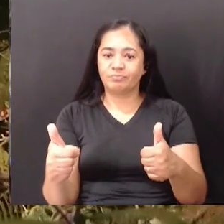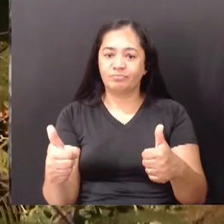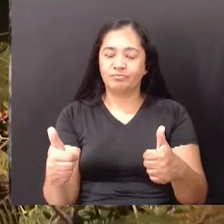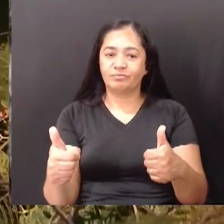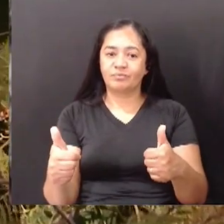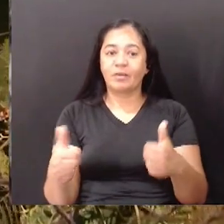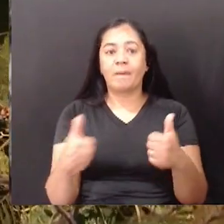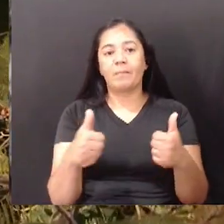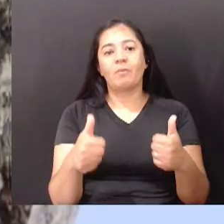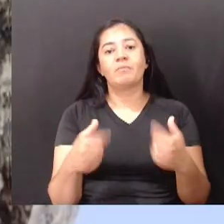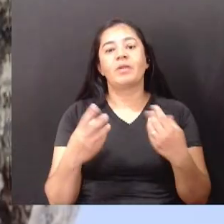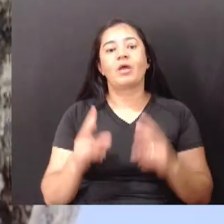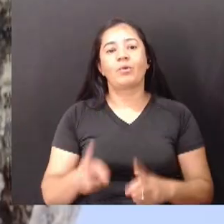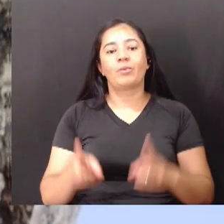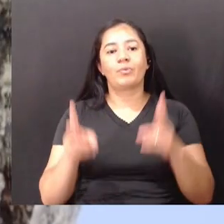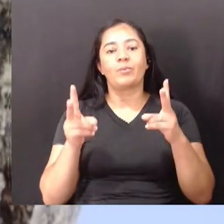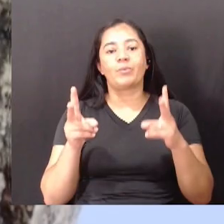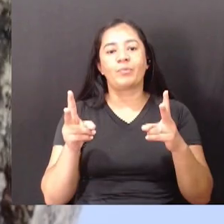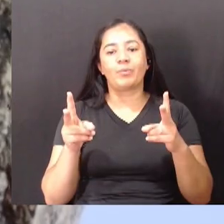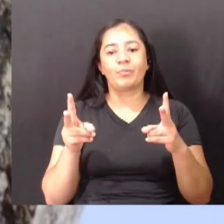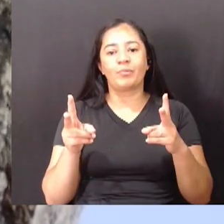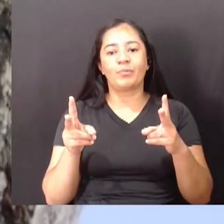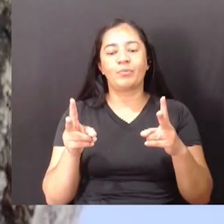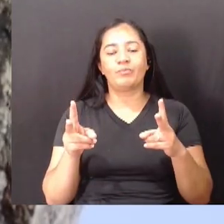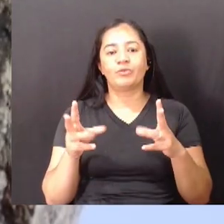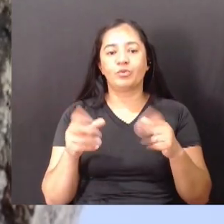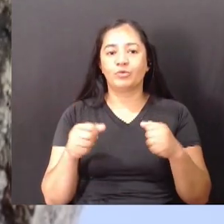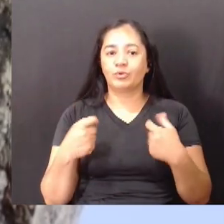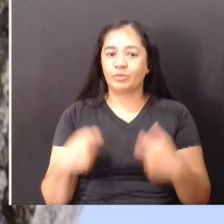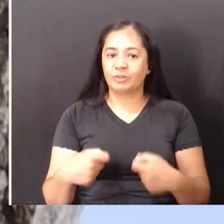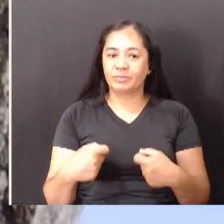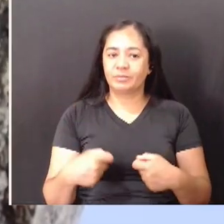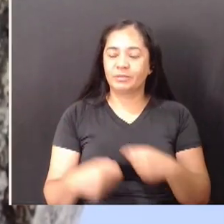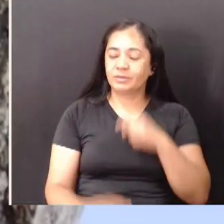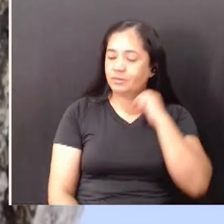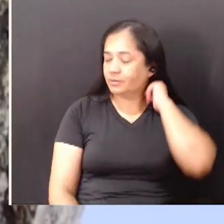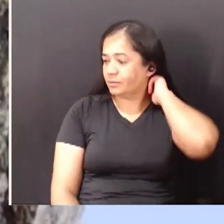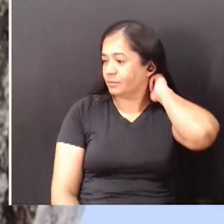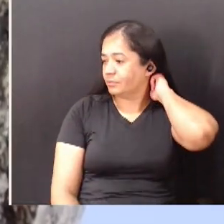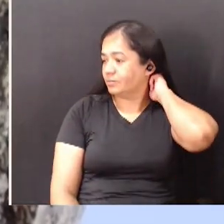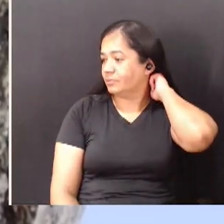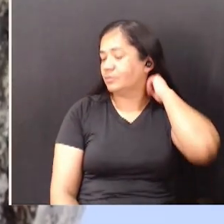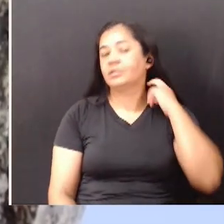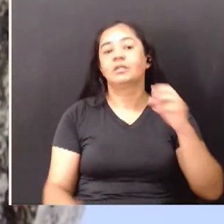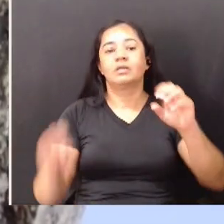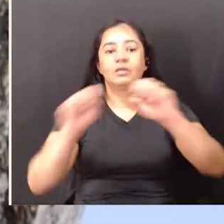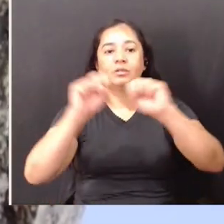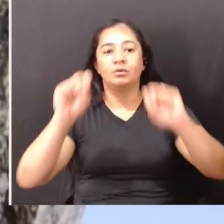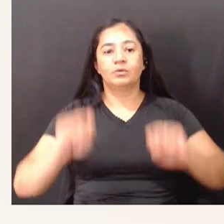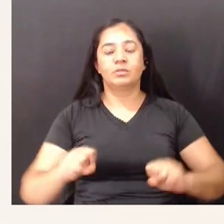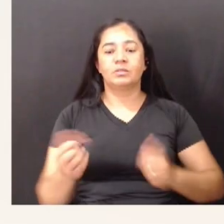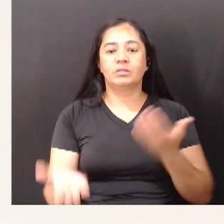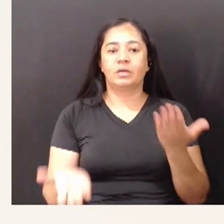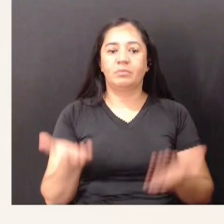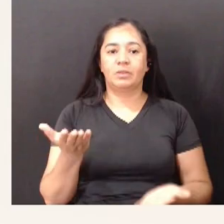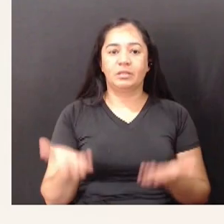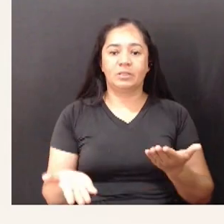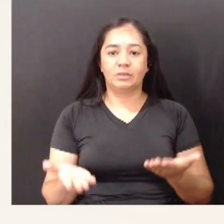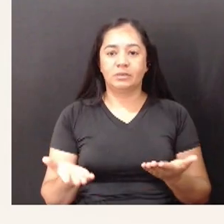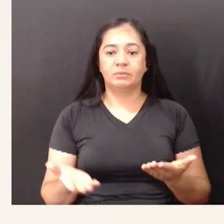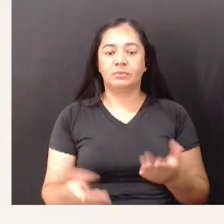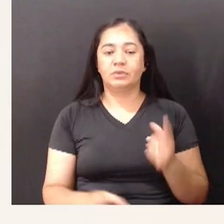sendo o suficiente para manter aquilo que precisa para eles, que é um ecossistema equilibrado